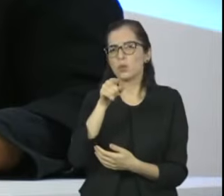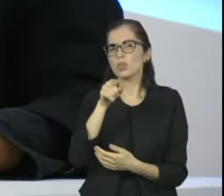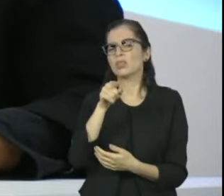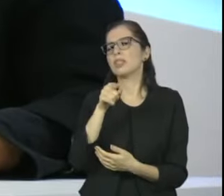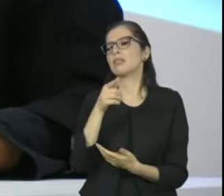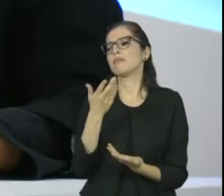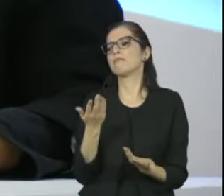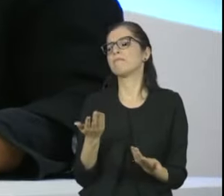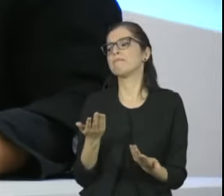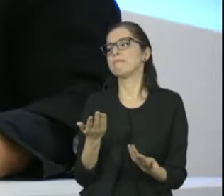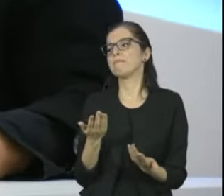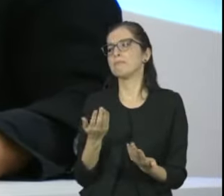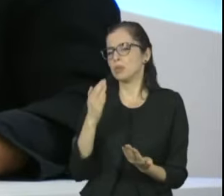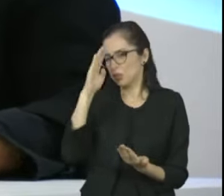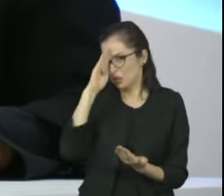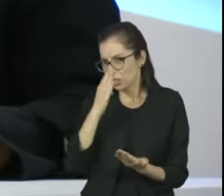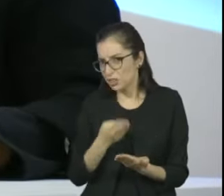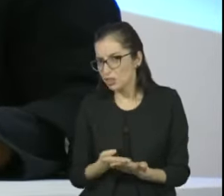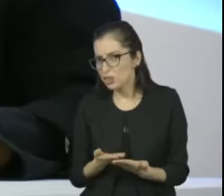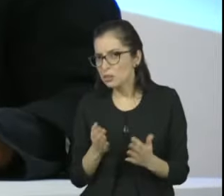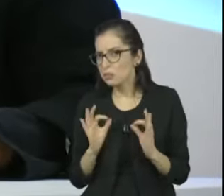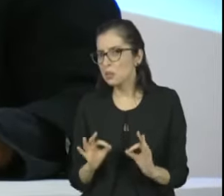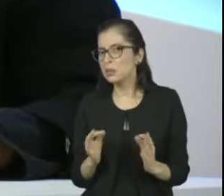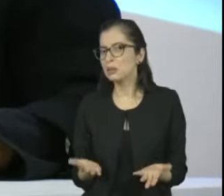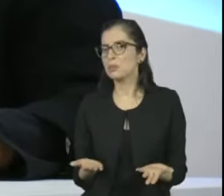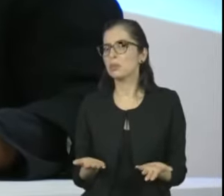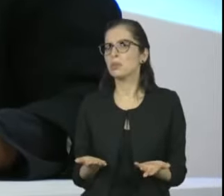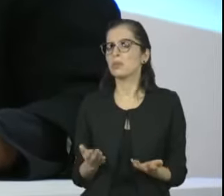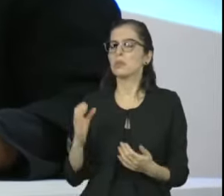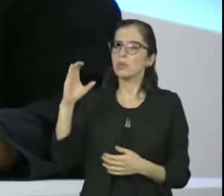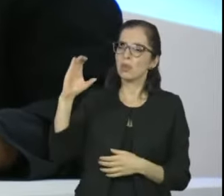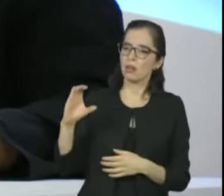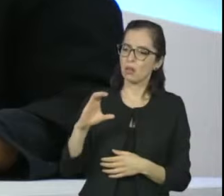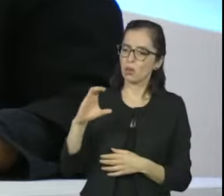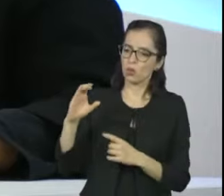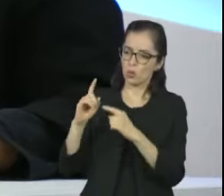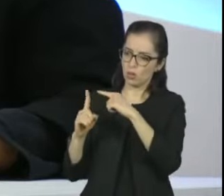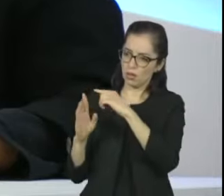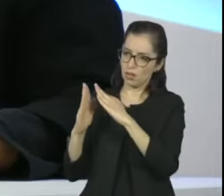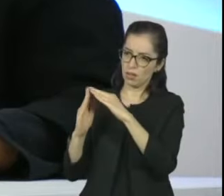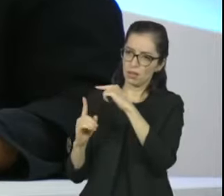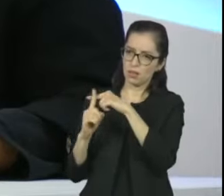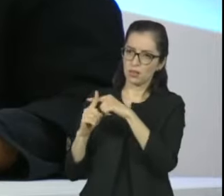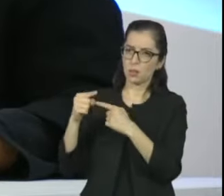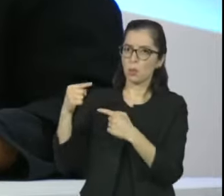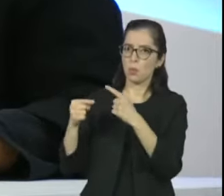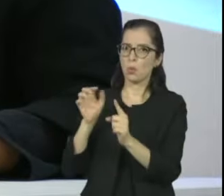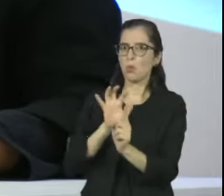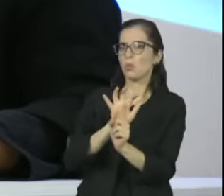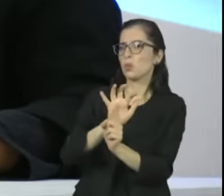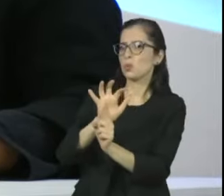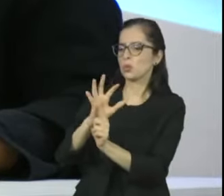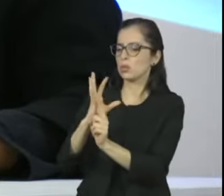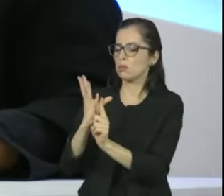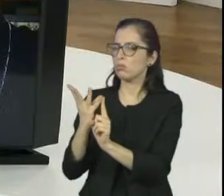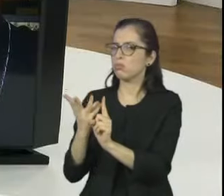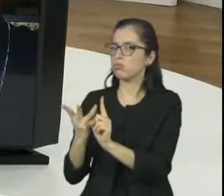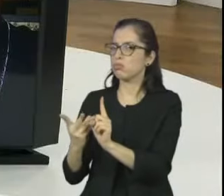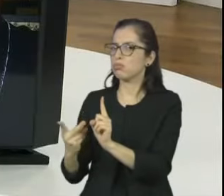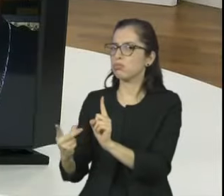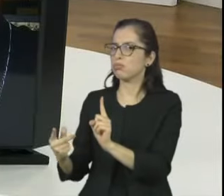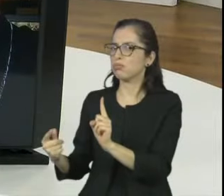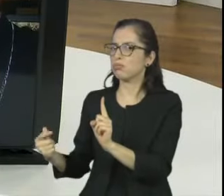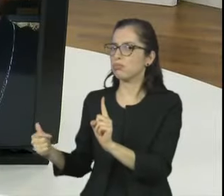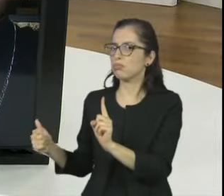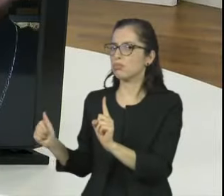parte da perda de voz da Igreja Católica no debate público ou mesmo no mundo intelectual tem a